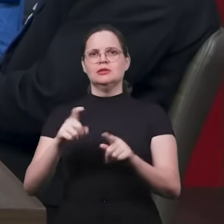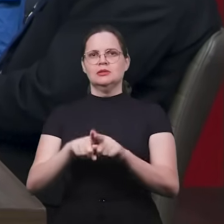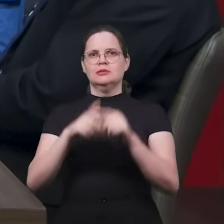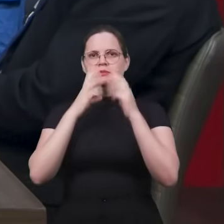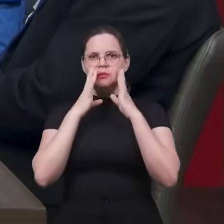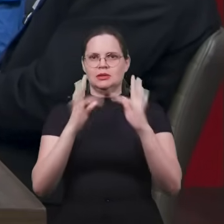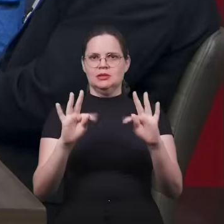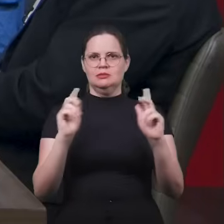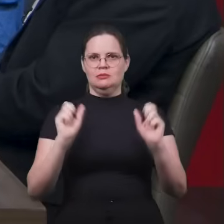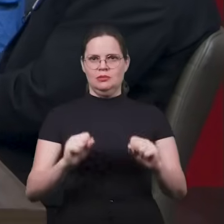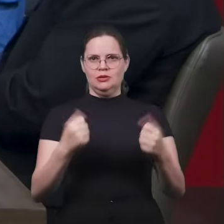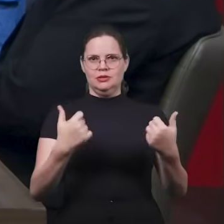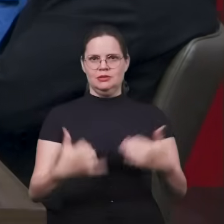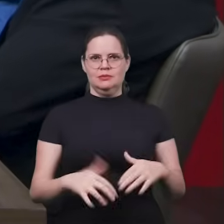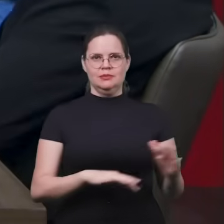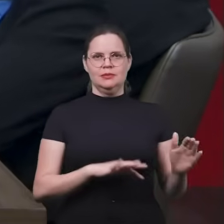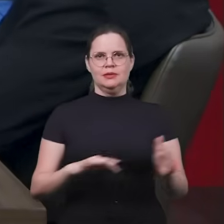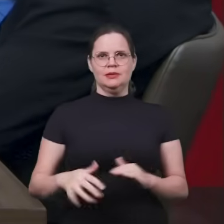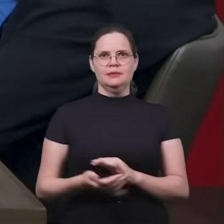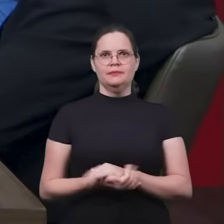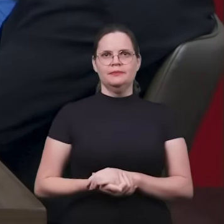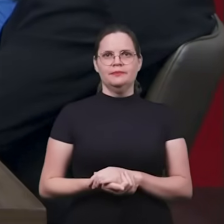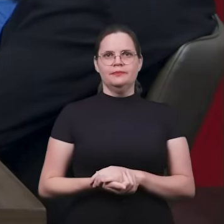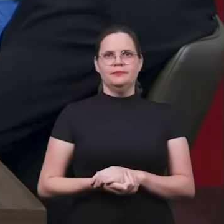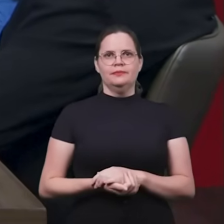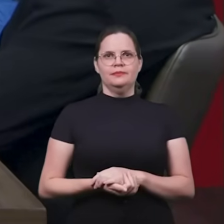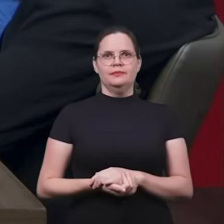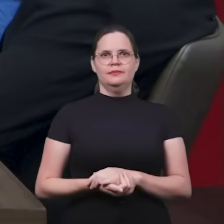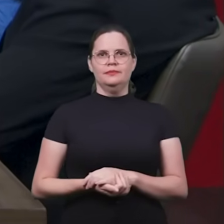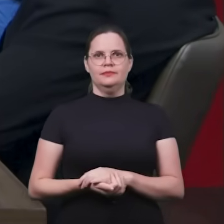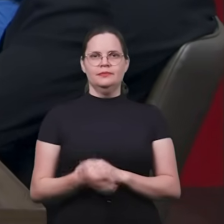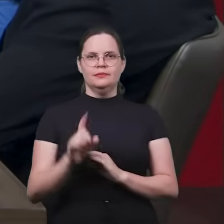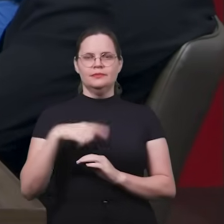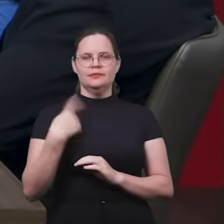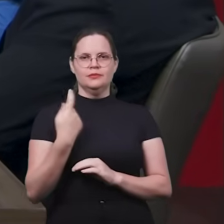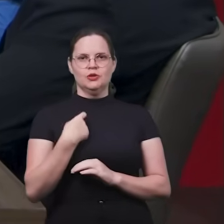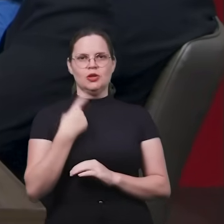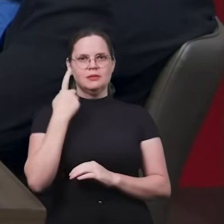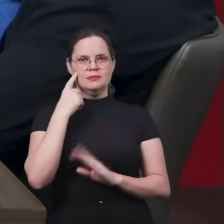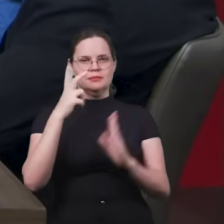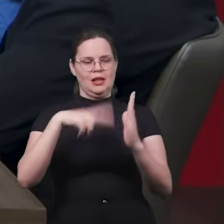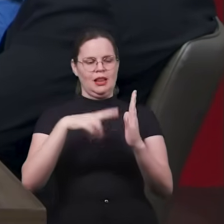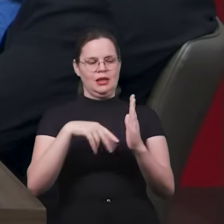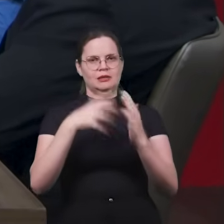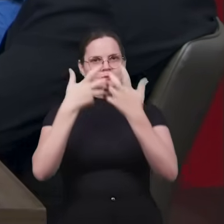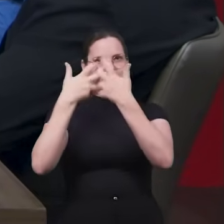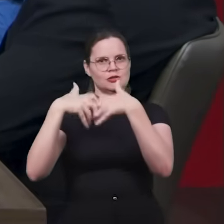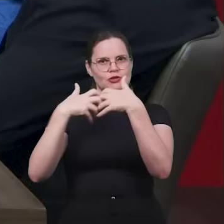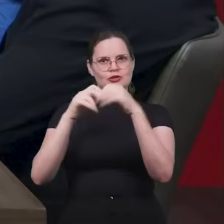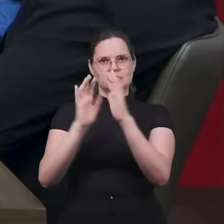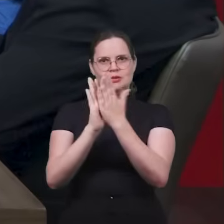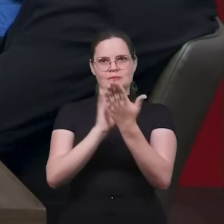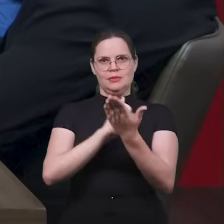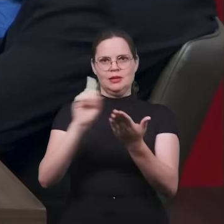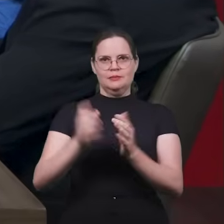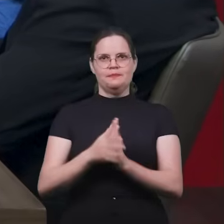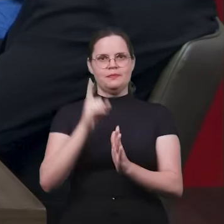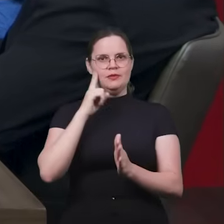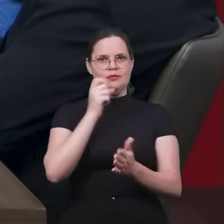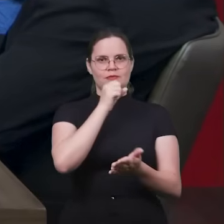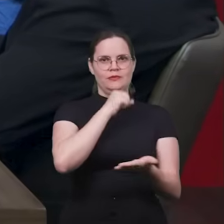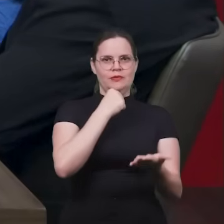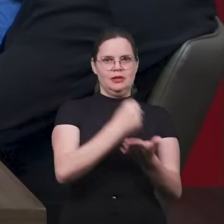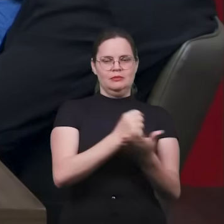vivo. Pode contar um pouquinho para nós? Claro. Olha, quando nós olhamos para a palavra, irmã Kézia, desde o início, né, do